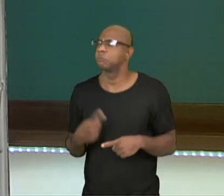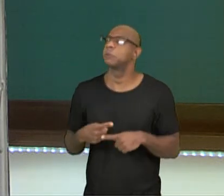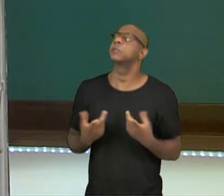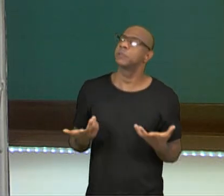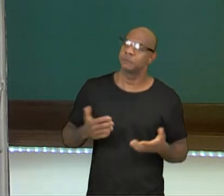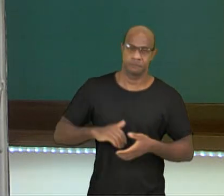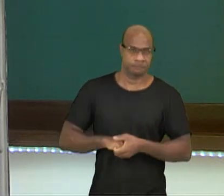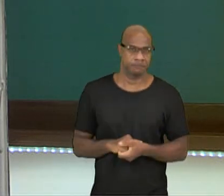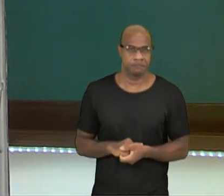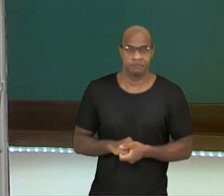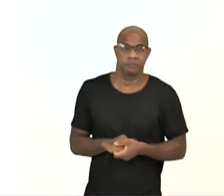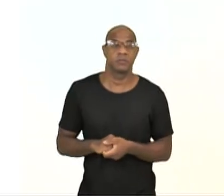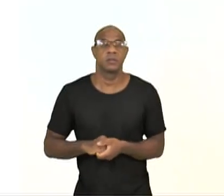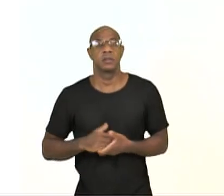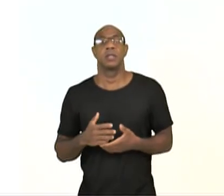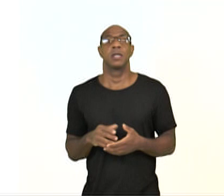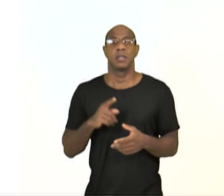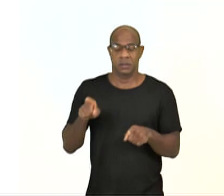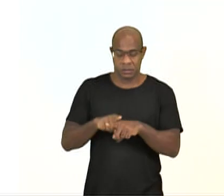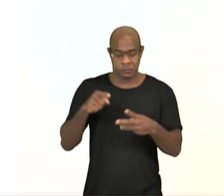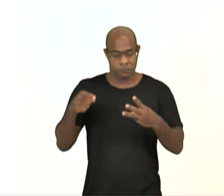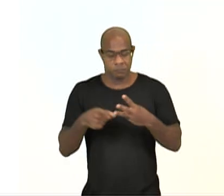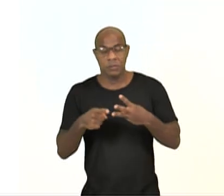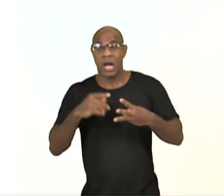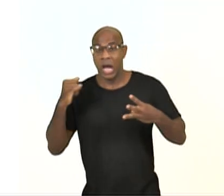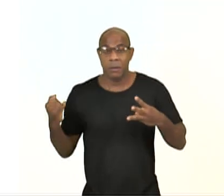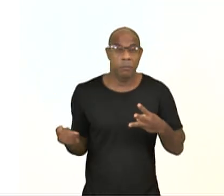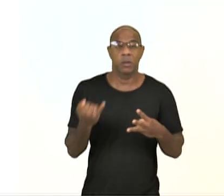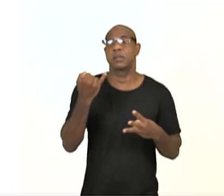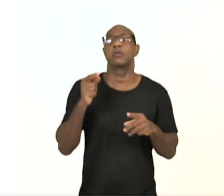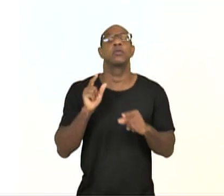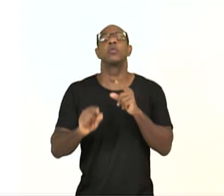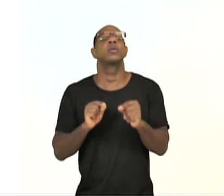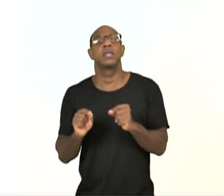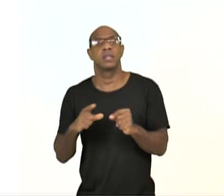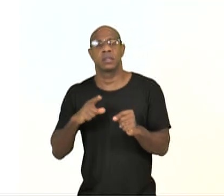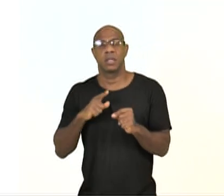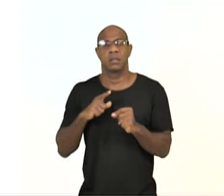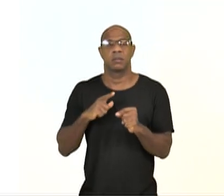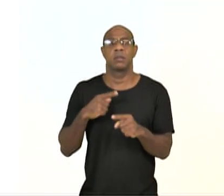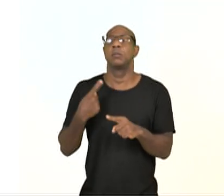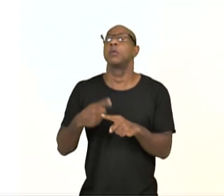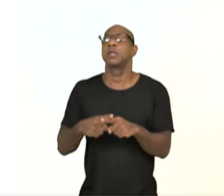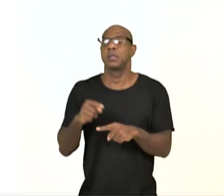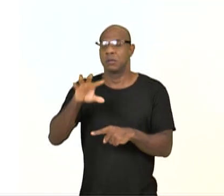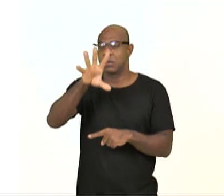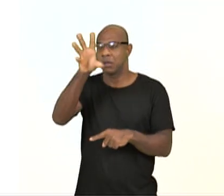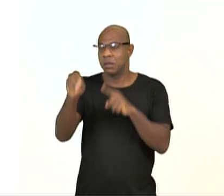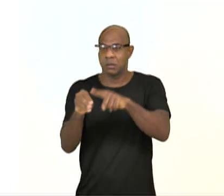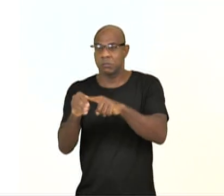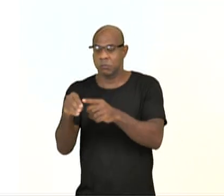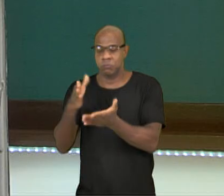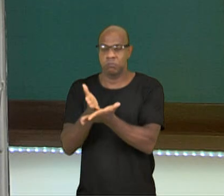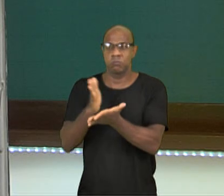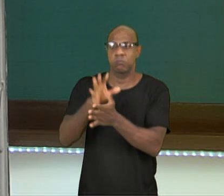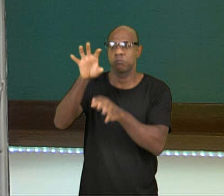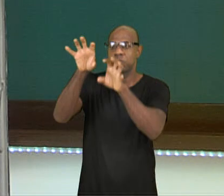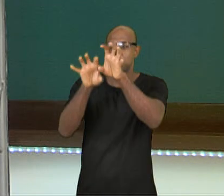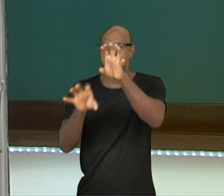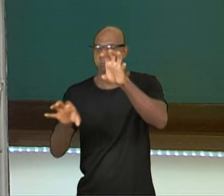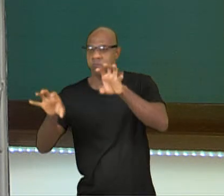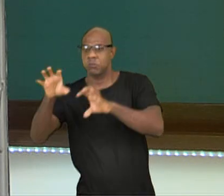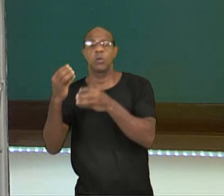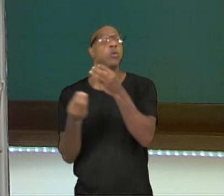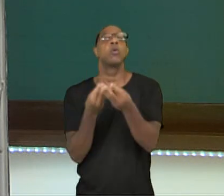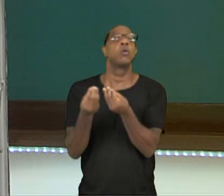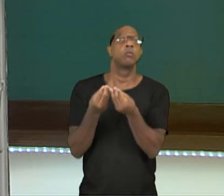conflitos. Reconhecer a importância da partilha da África. Então, a África ela foi aí dividida. Como houve essa